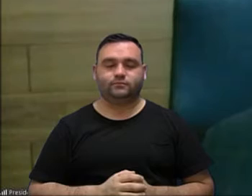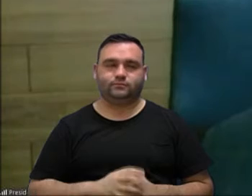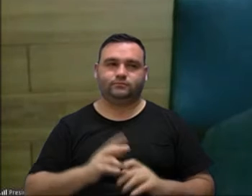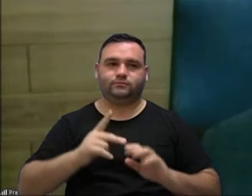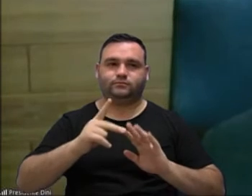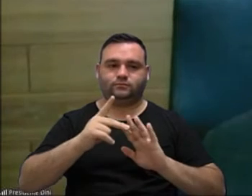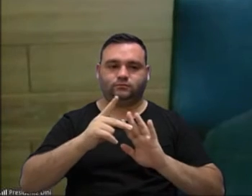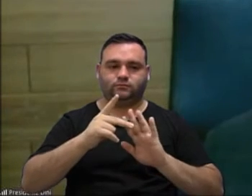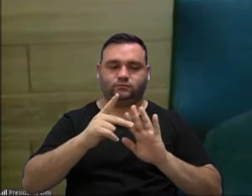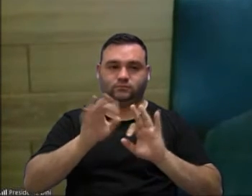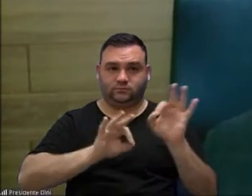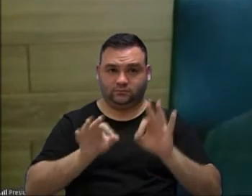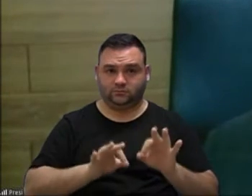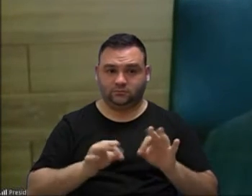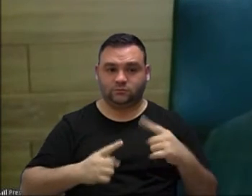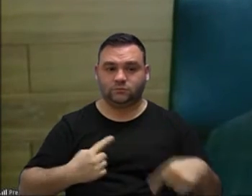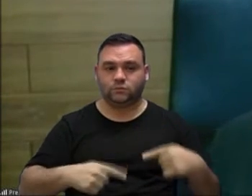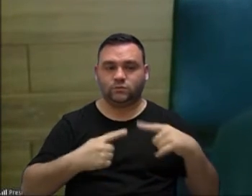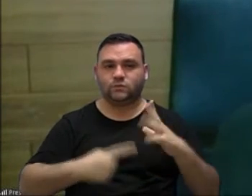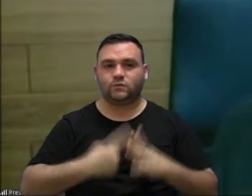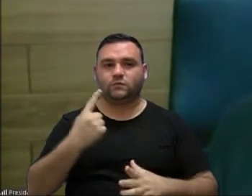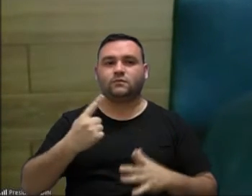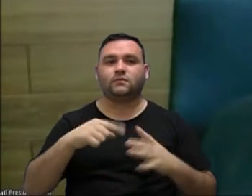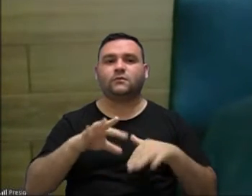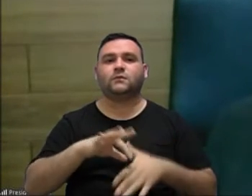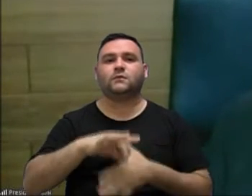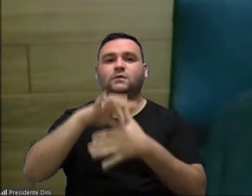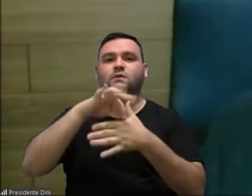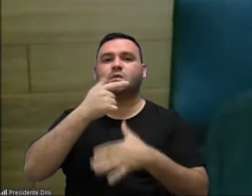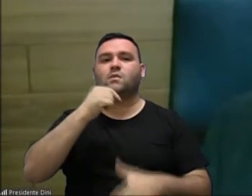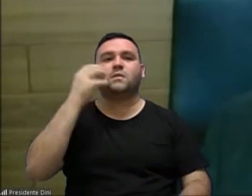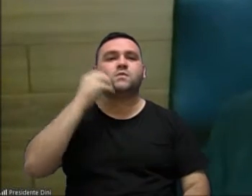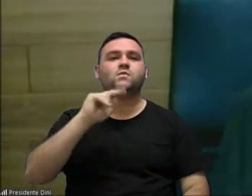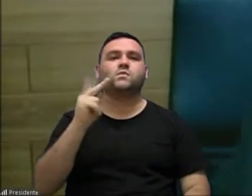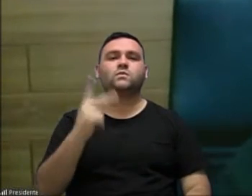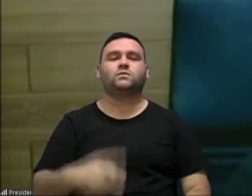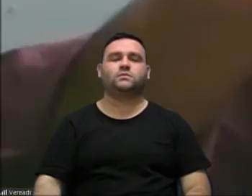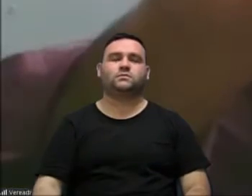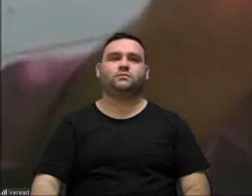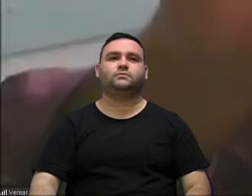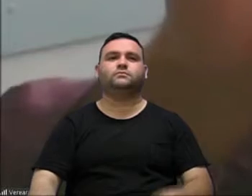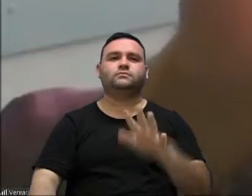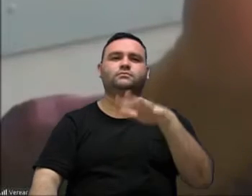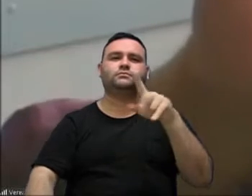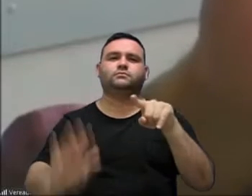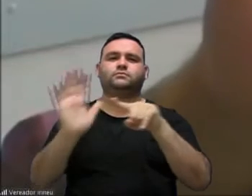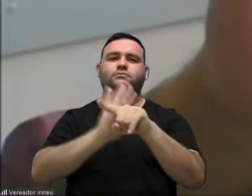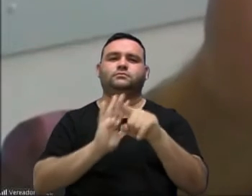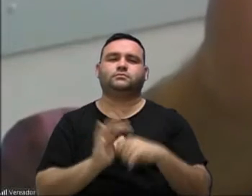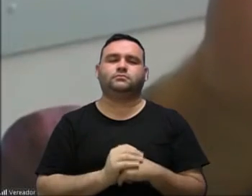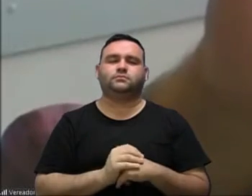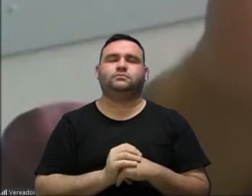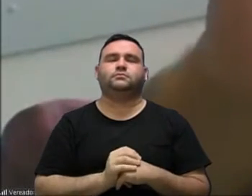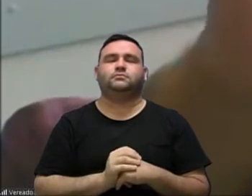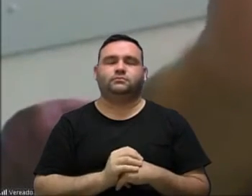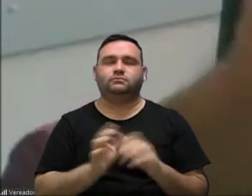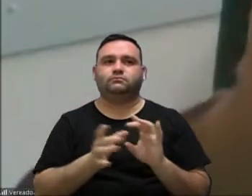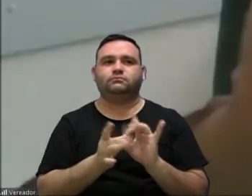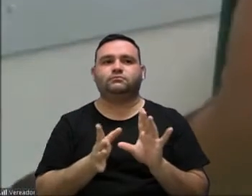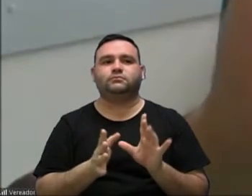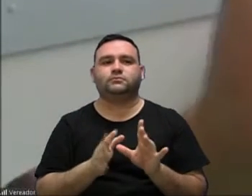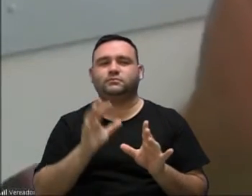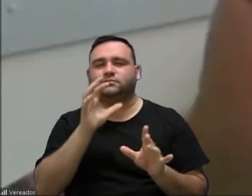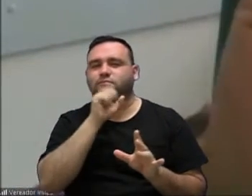projeto discussão única como líder Hudson Pecine Presidente questão de ordem pois não